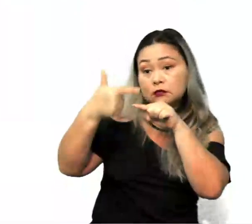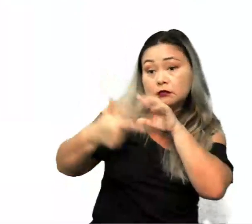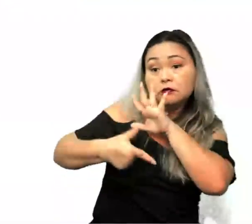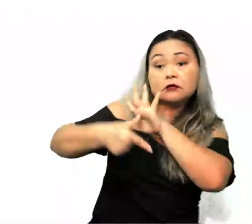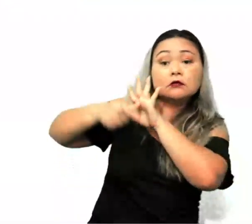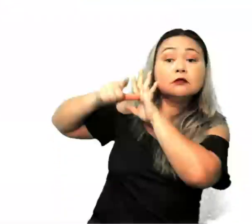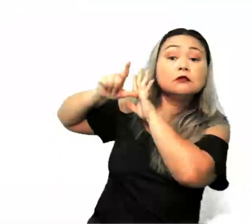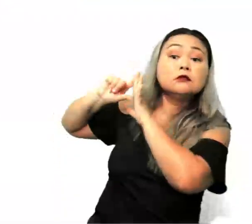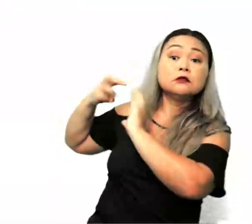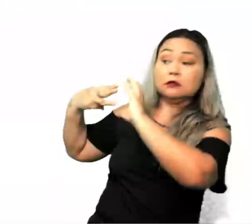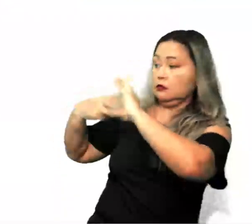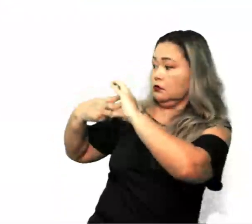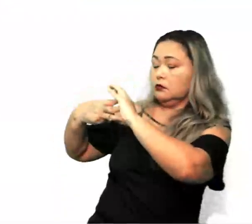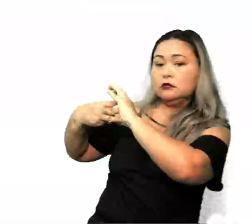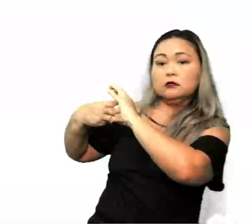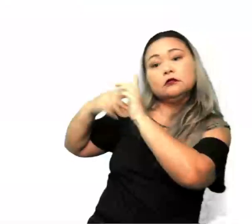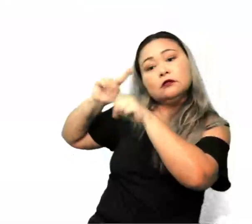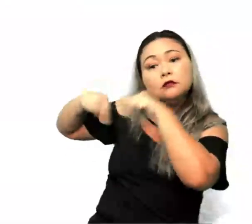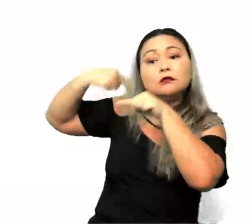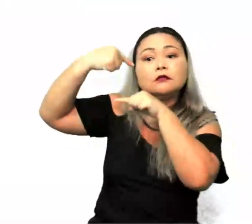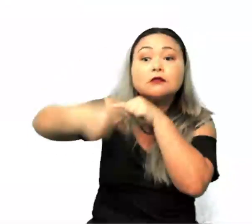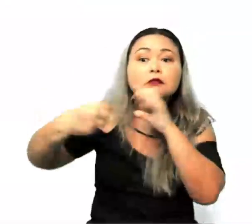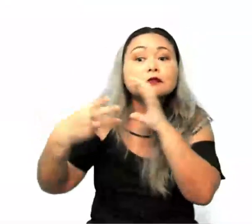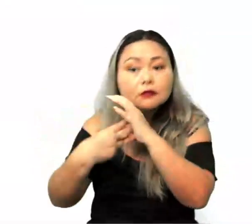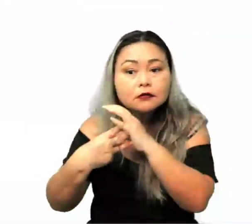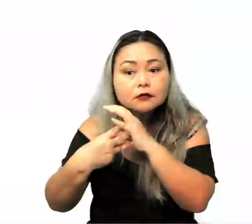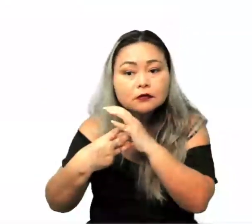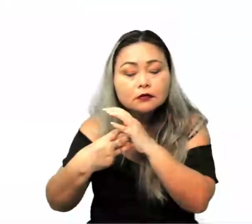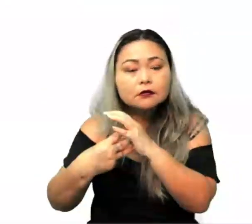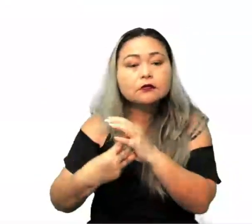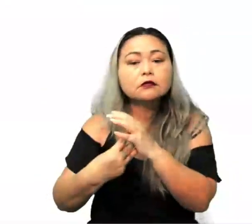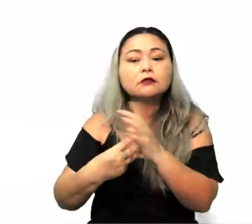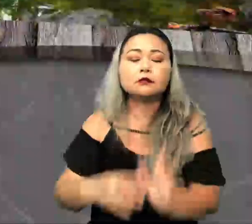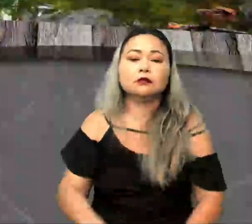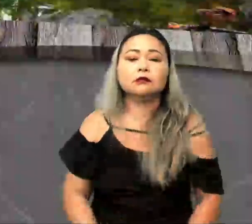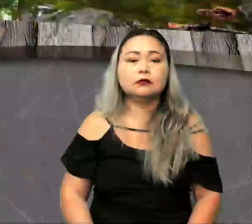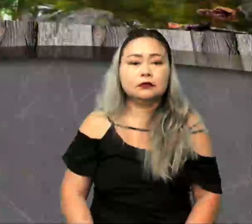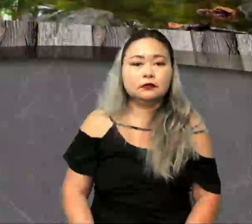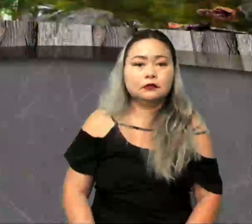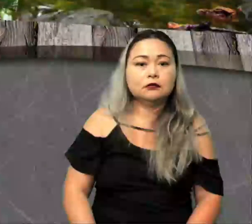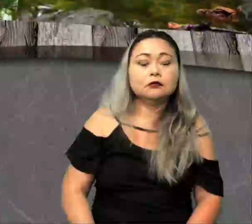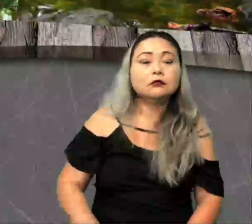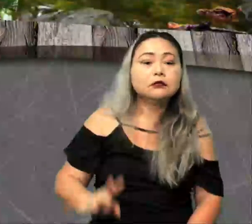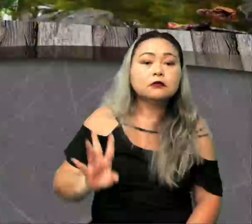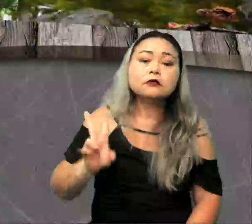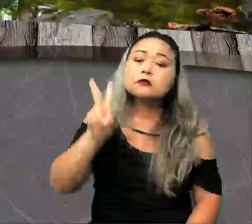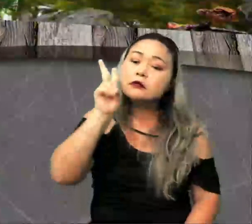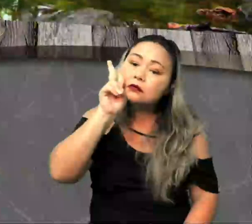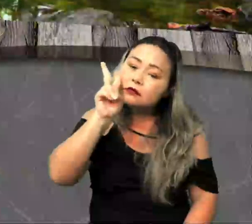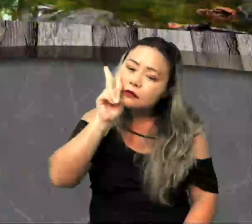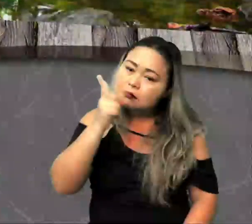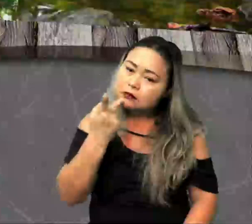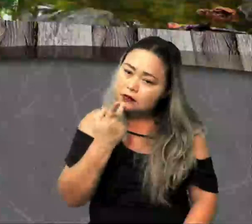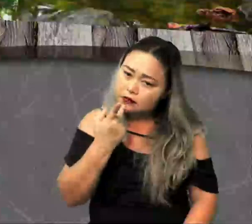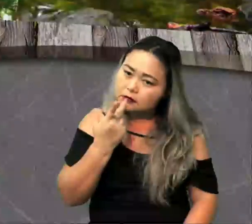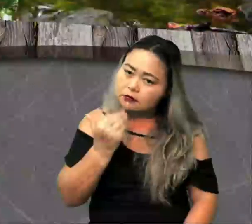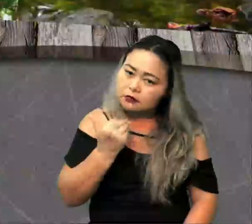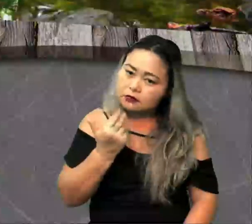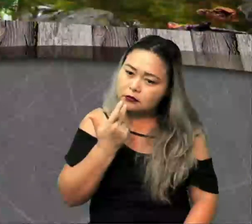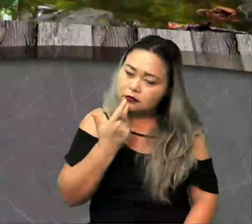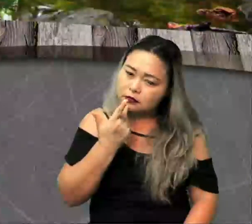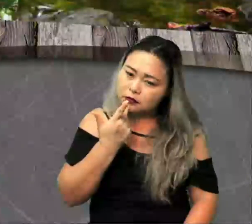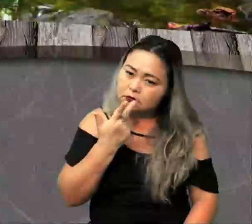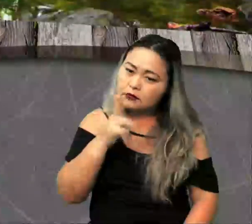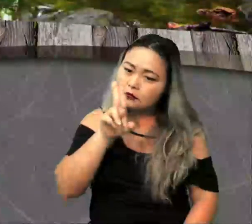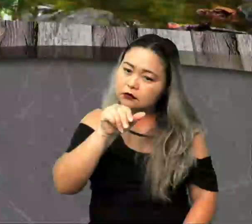outra pré-existente. Olha para mim. Lembram que a gente começou